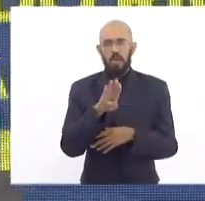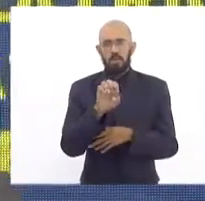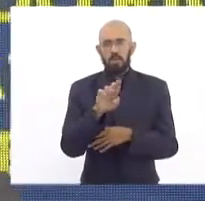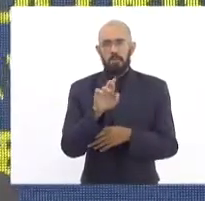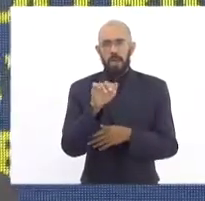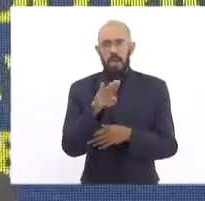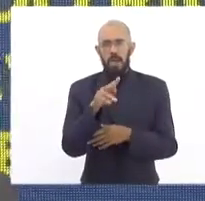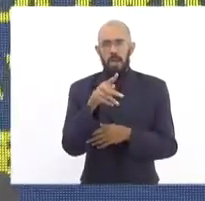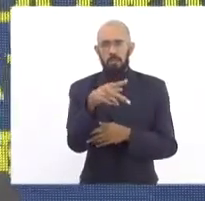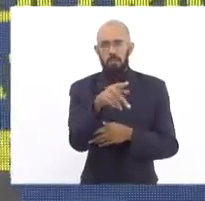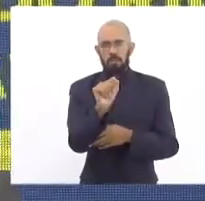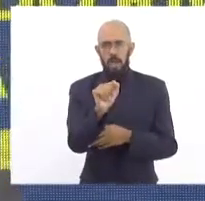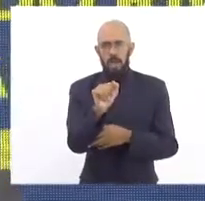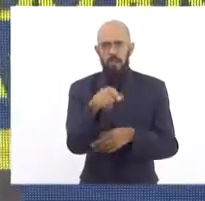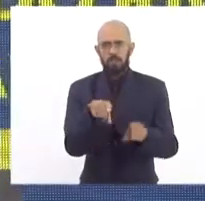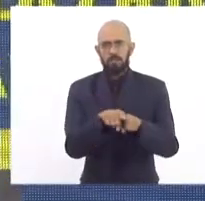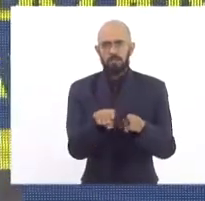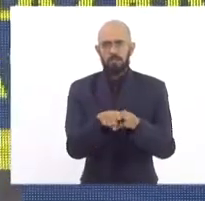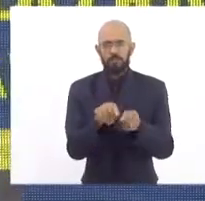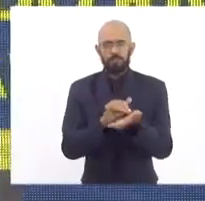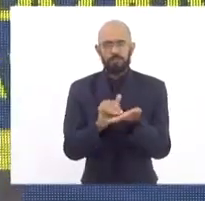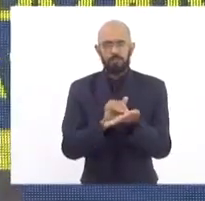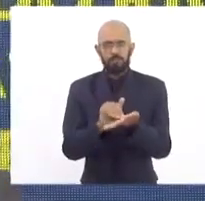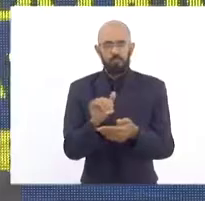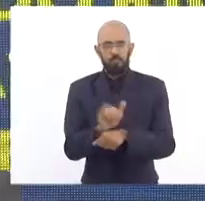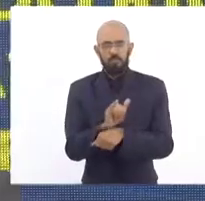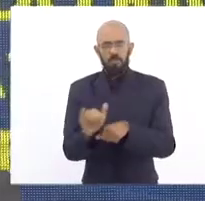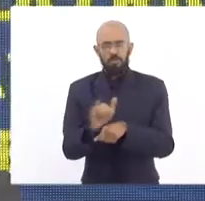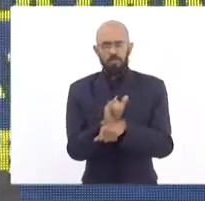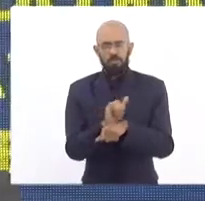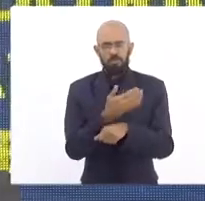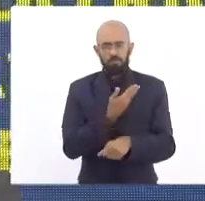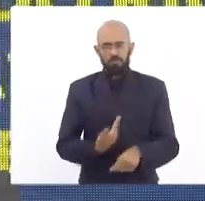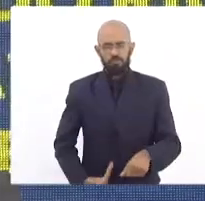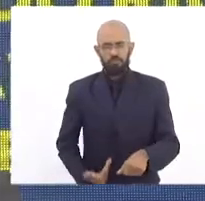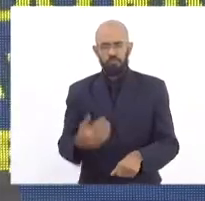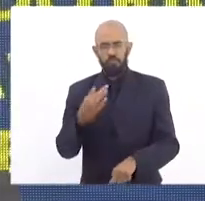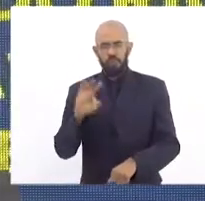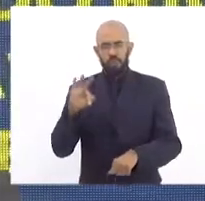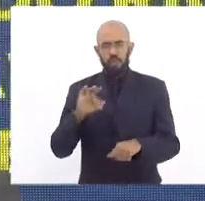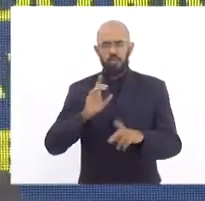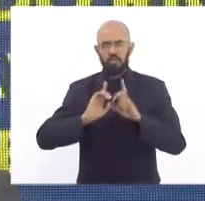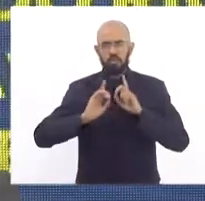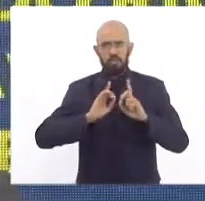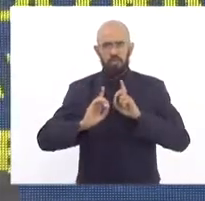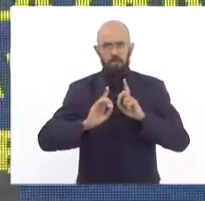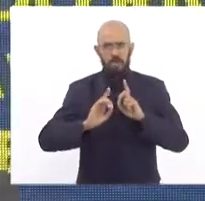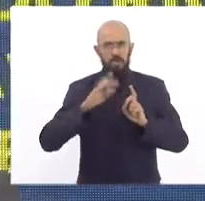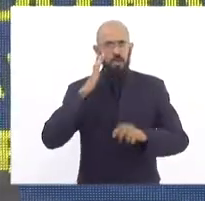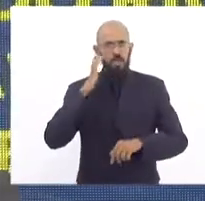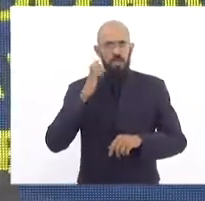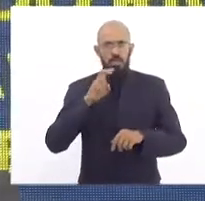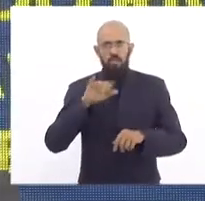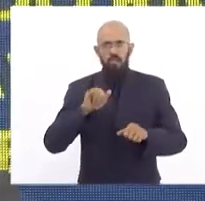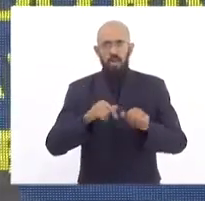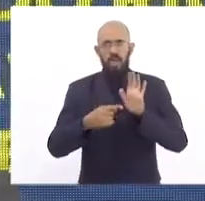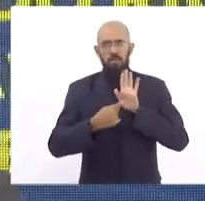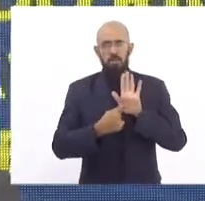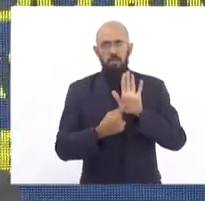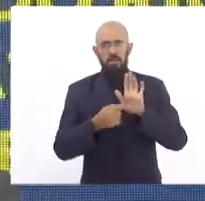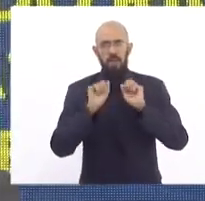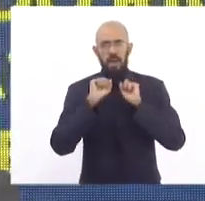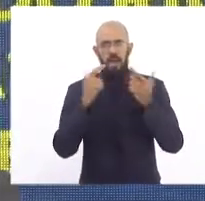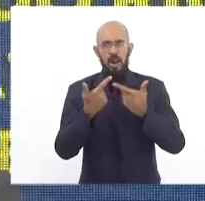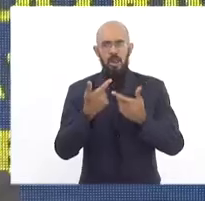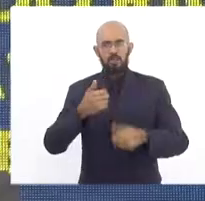Secretaria Estratégica do Governo Federal, fizemos um debate e amanhã vamos estar apresentando na Assembleia Legislativa um plano, o